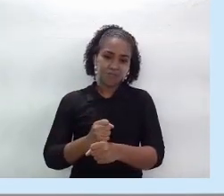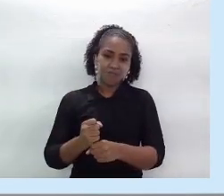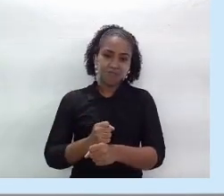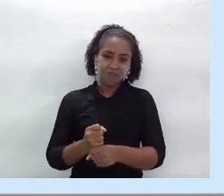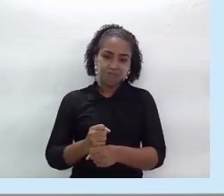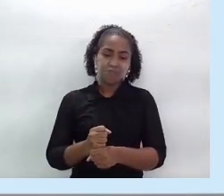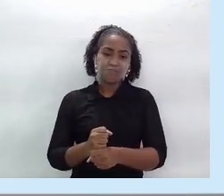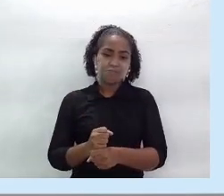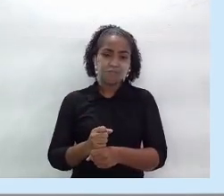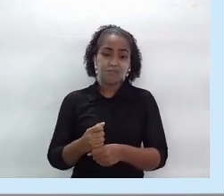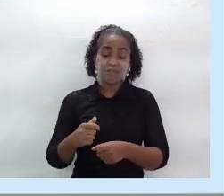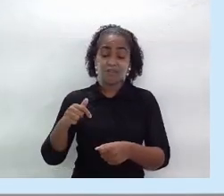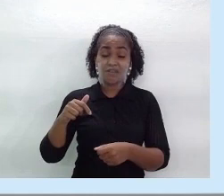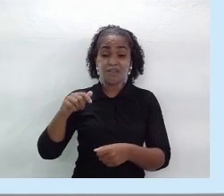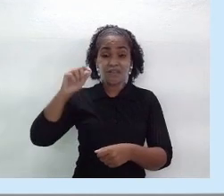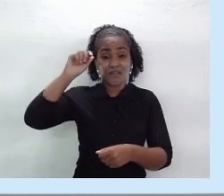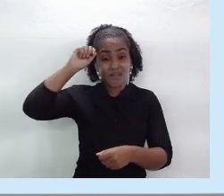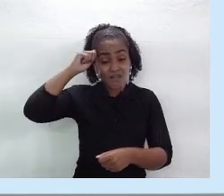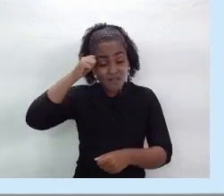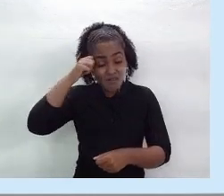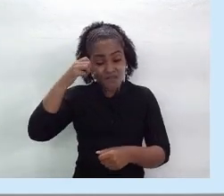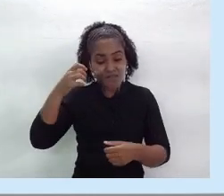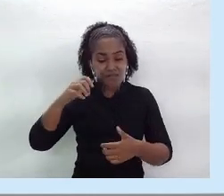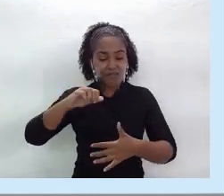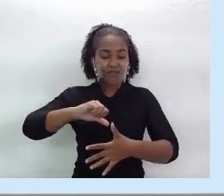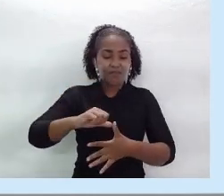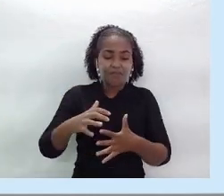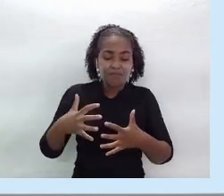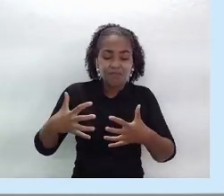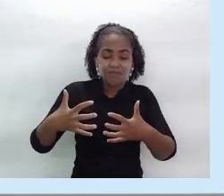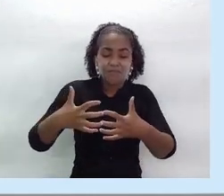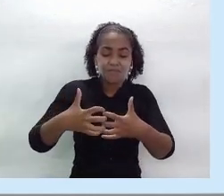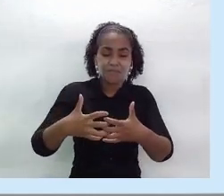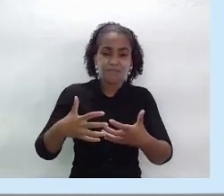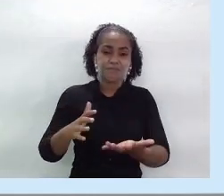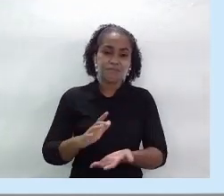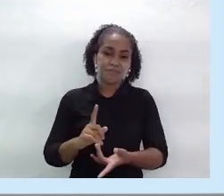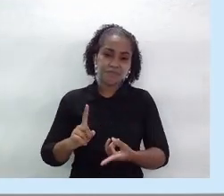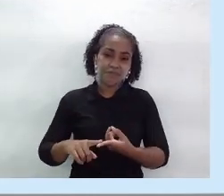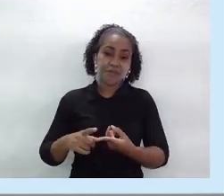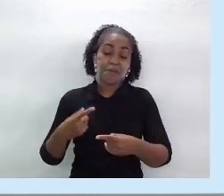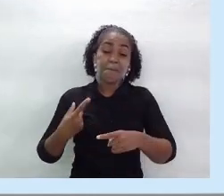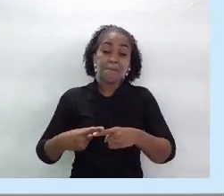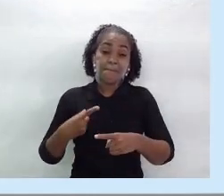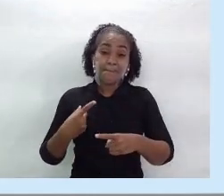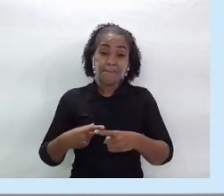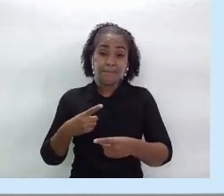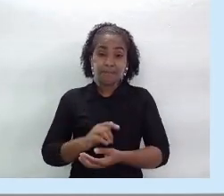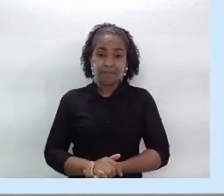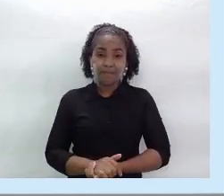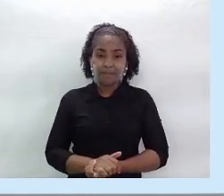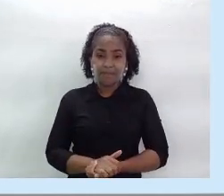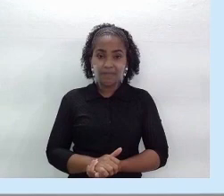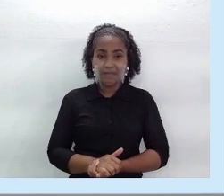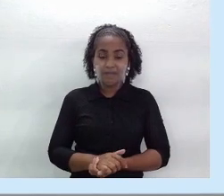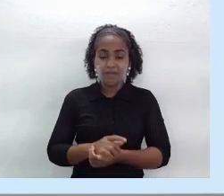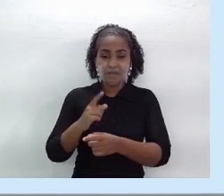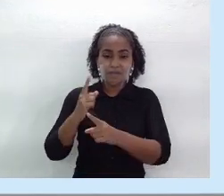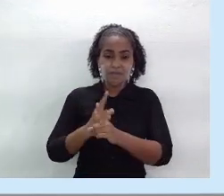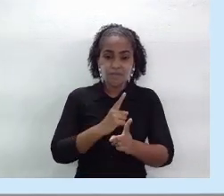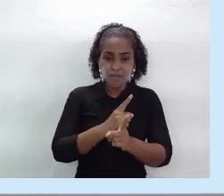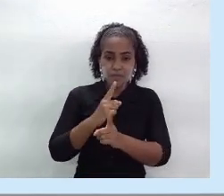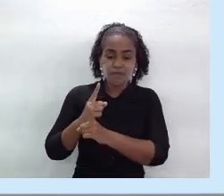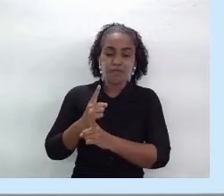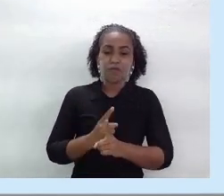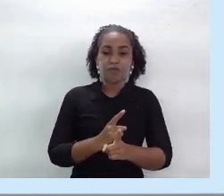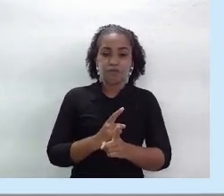Sul quanto a África, eles estavam bem juntinhos. Isso devido ao achado, né,